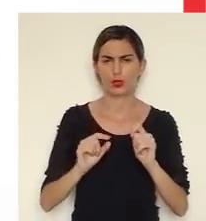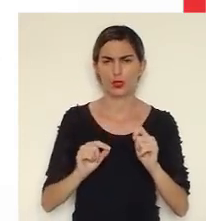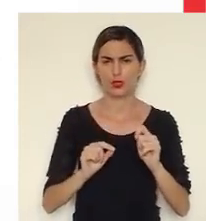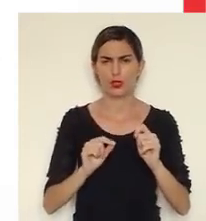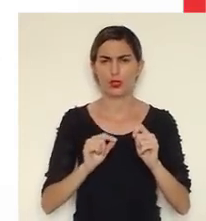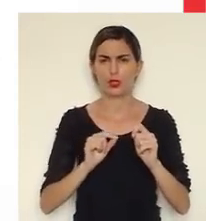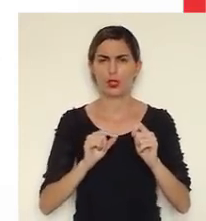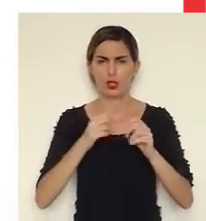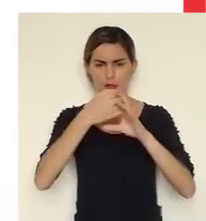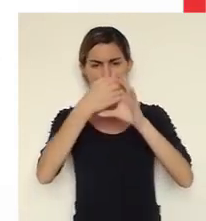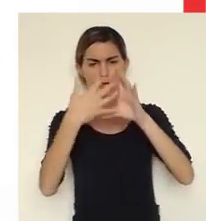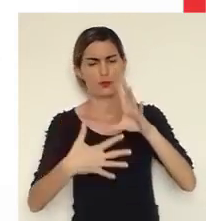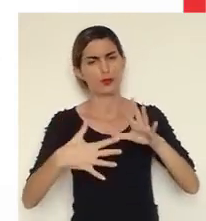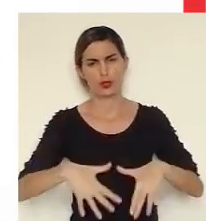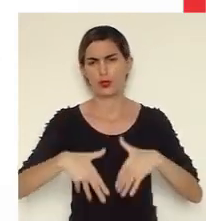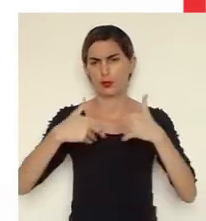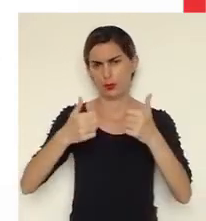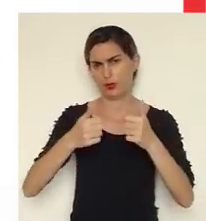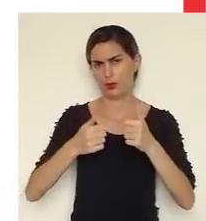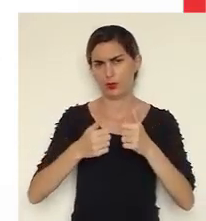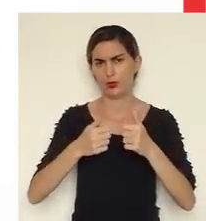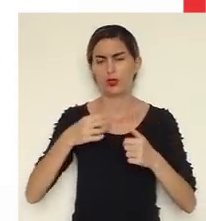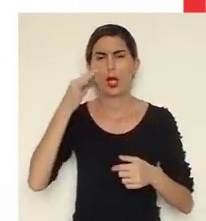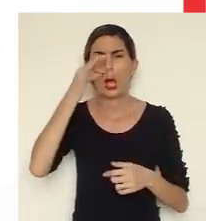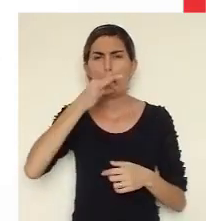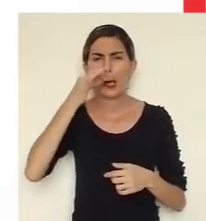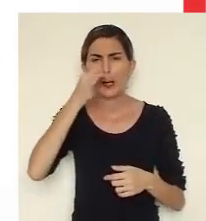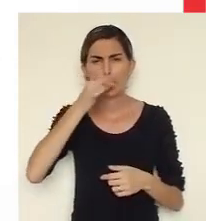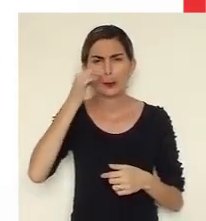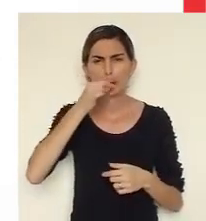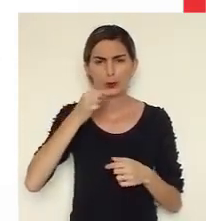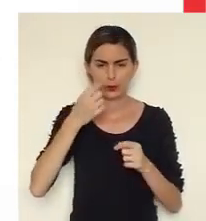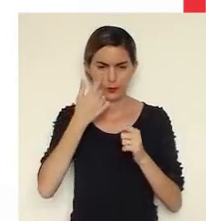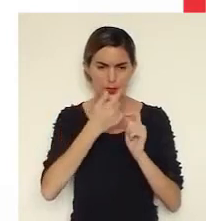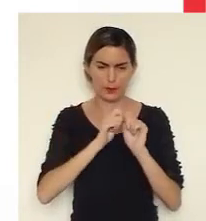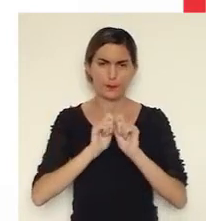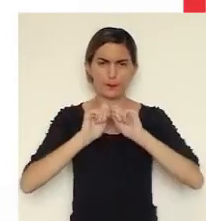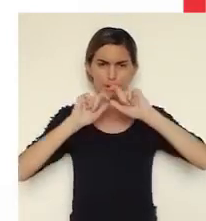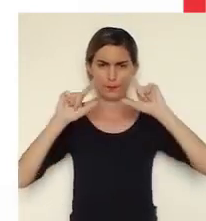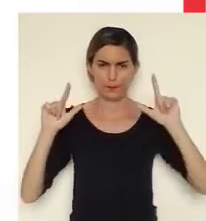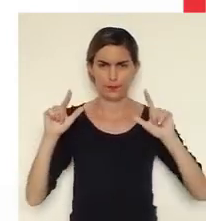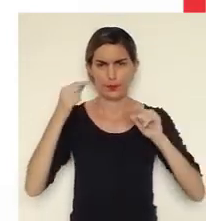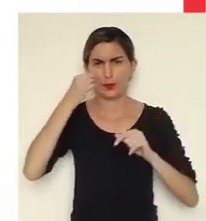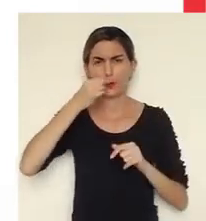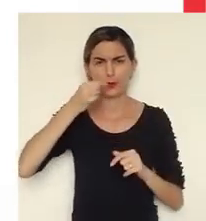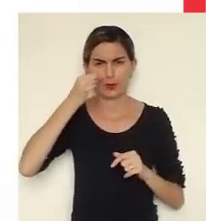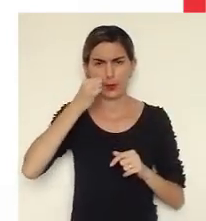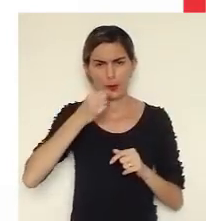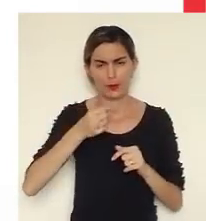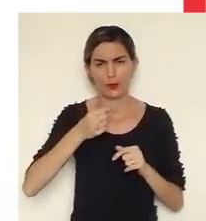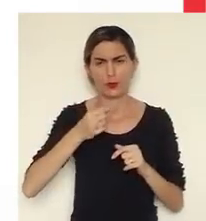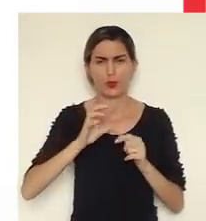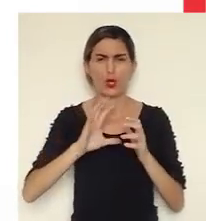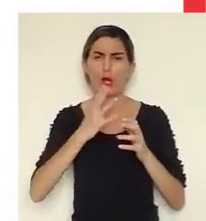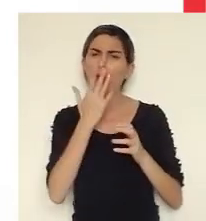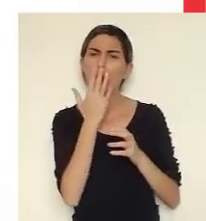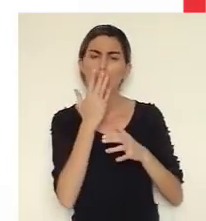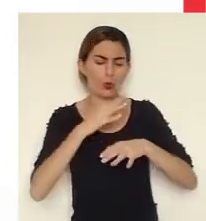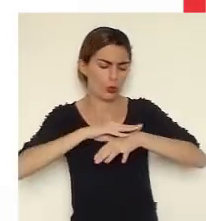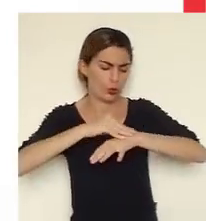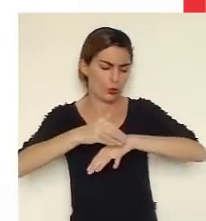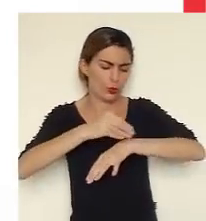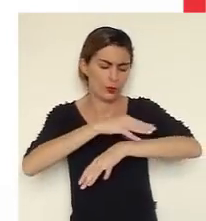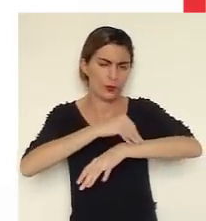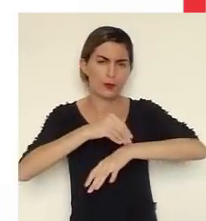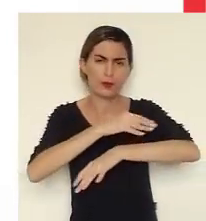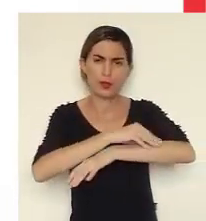possa definir melhor. Nos ratos, pela imagem que vocês podem ver, a cor do